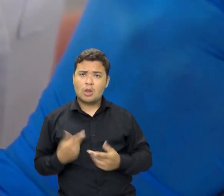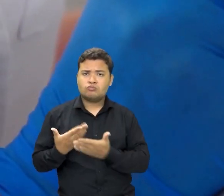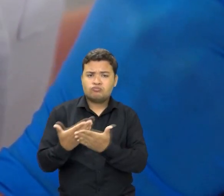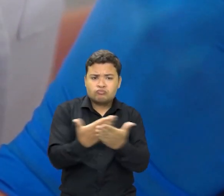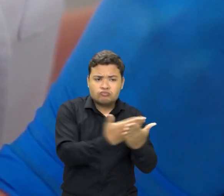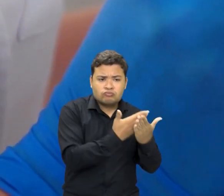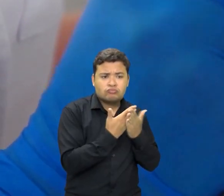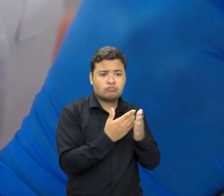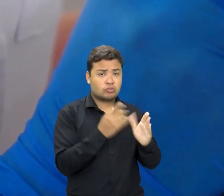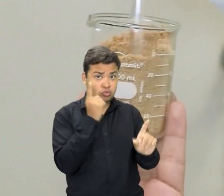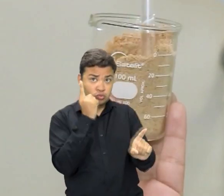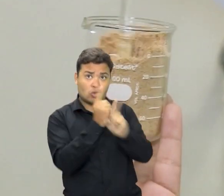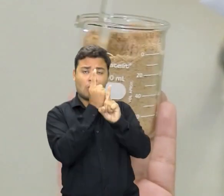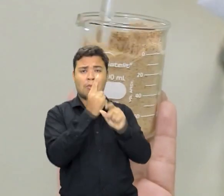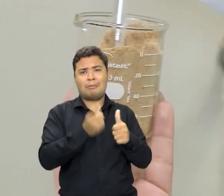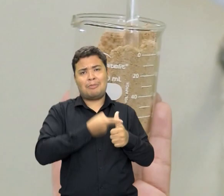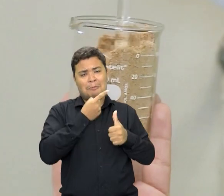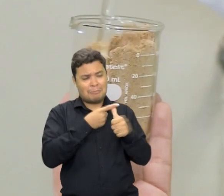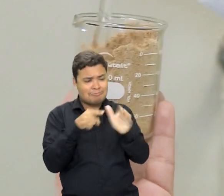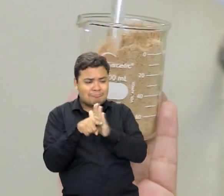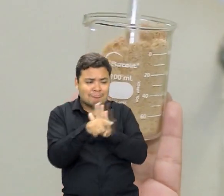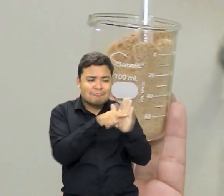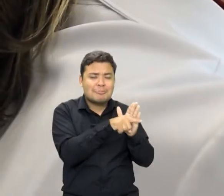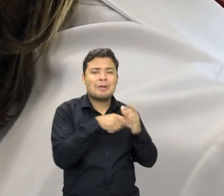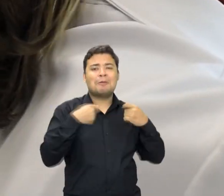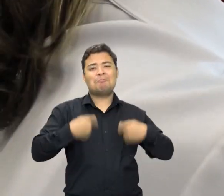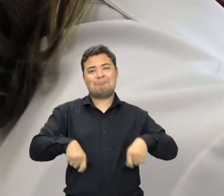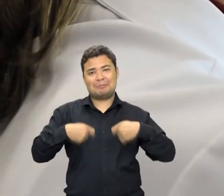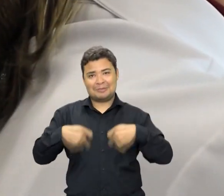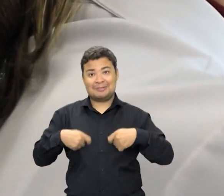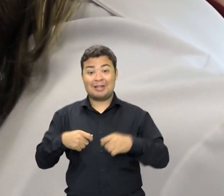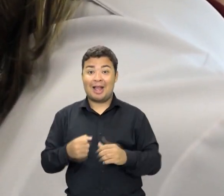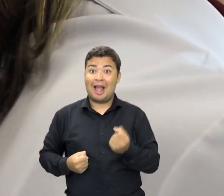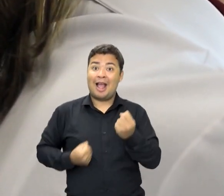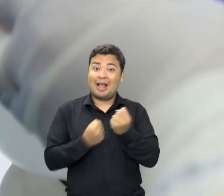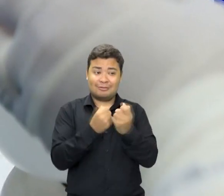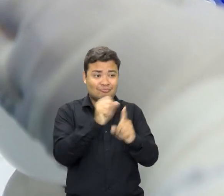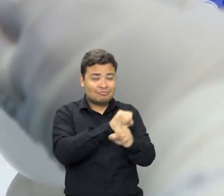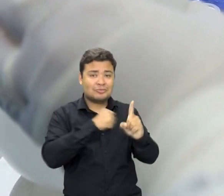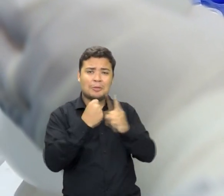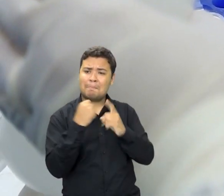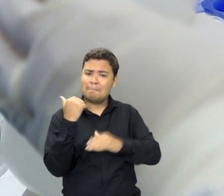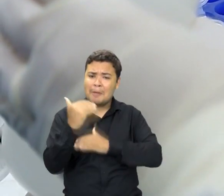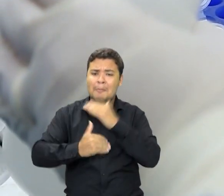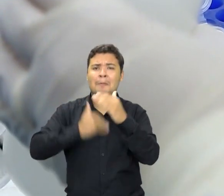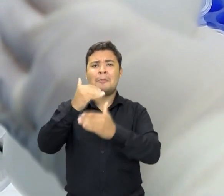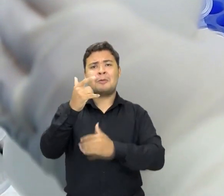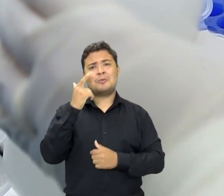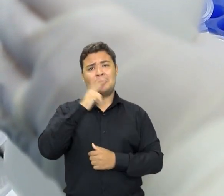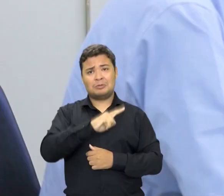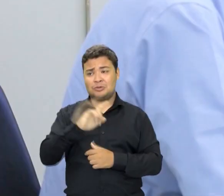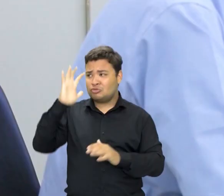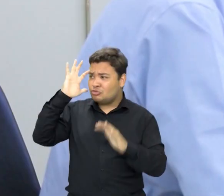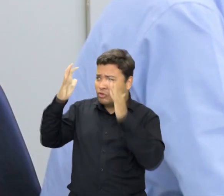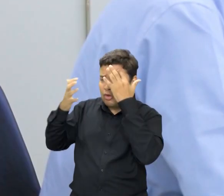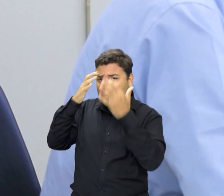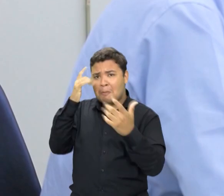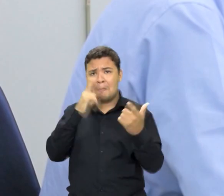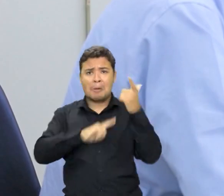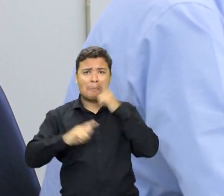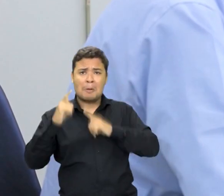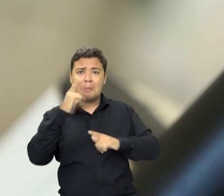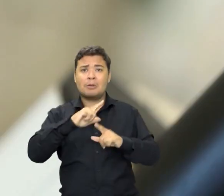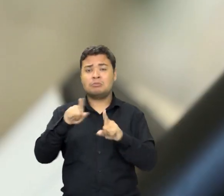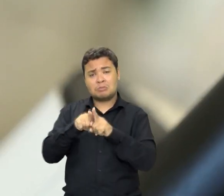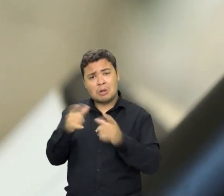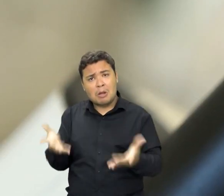Nenhuma descoberta humana começa sem pesquisa. É ela que faz a sociedade crescer e caminhar, que encontra